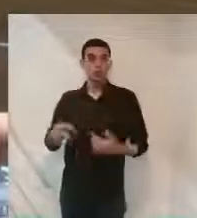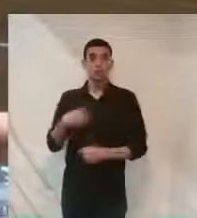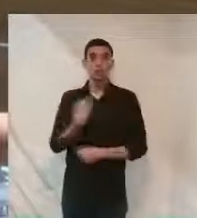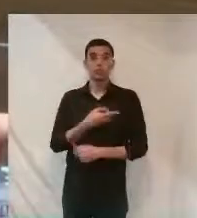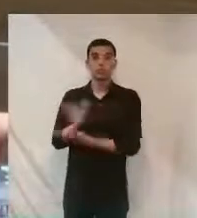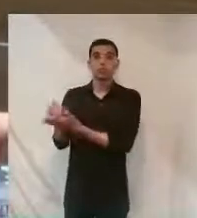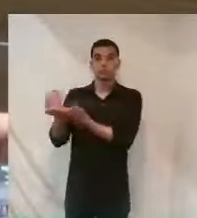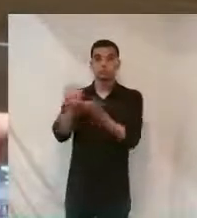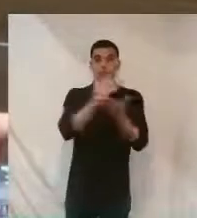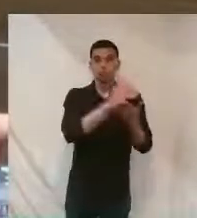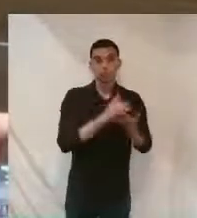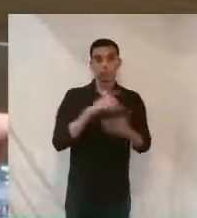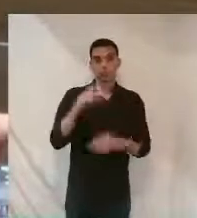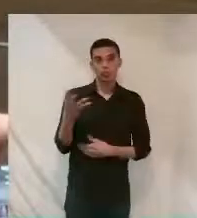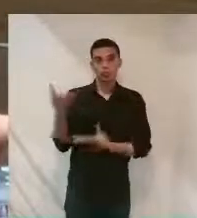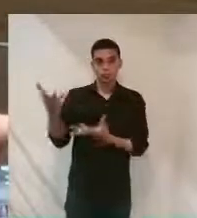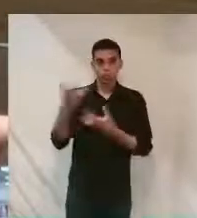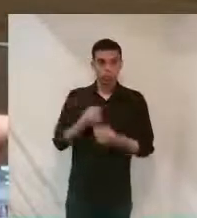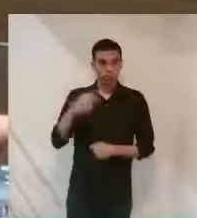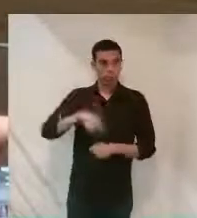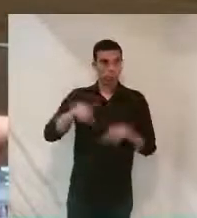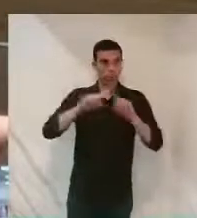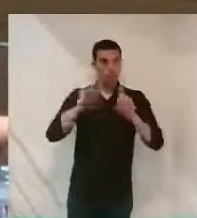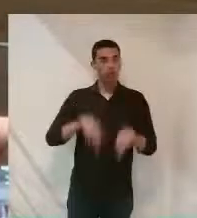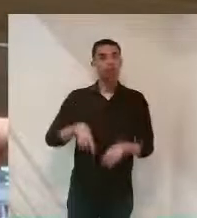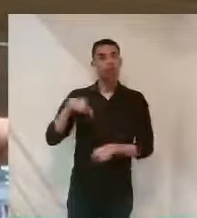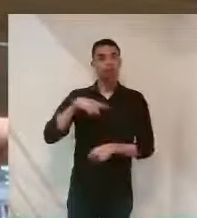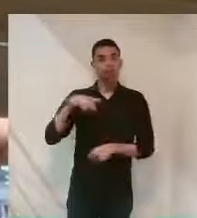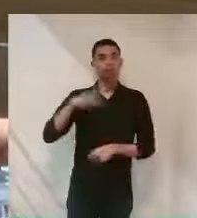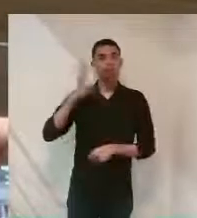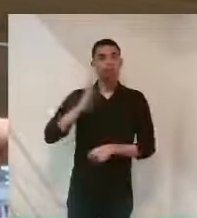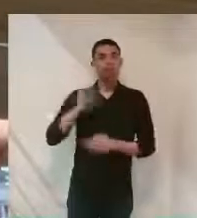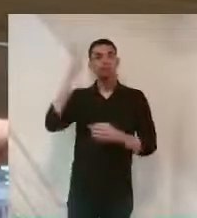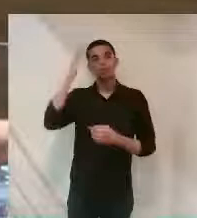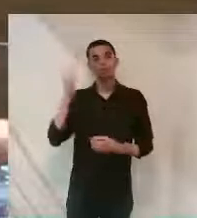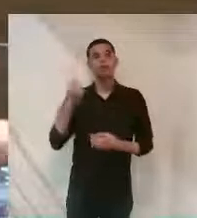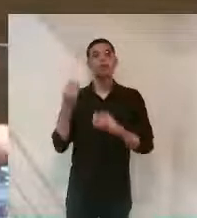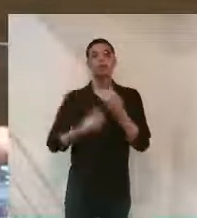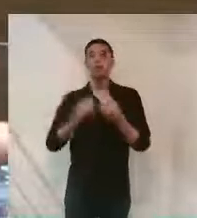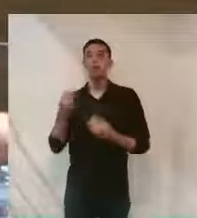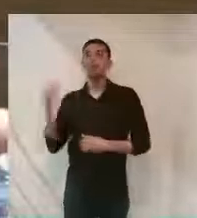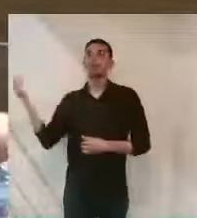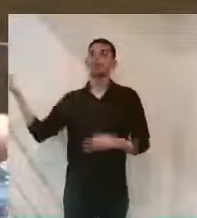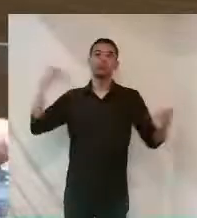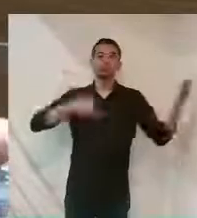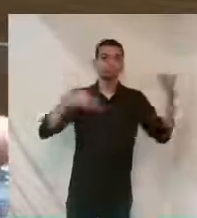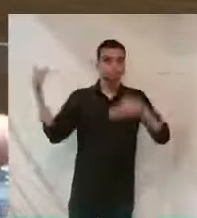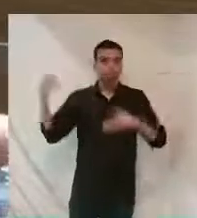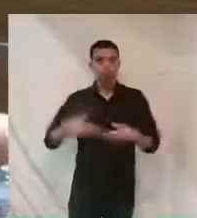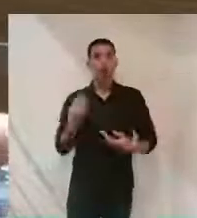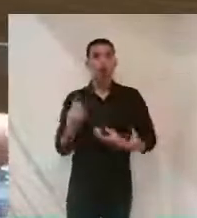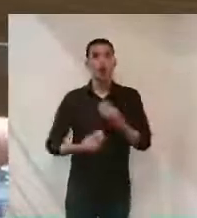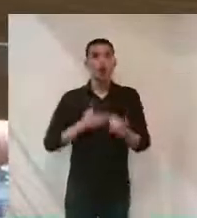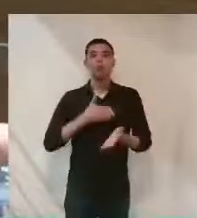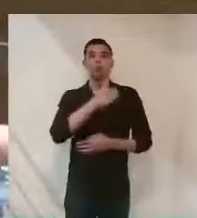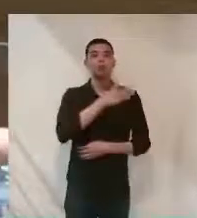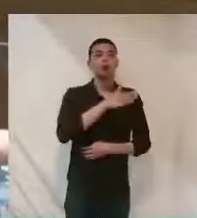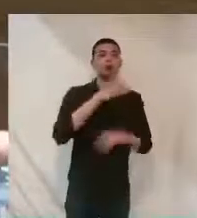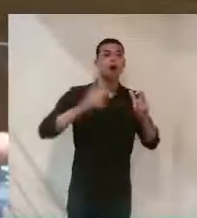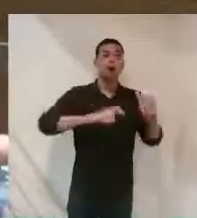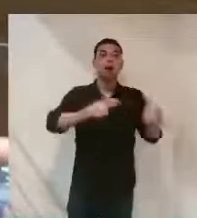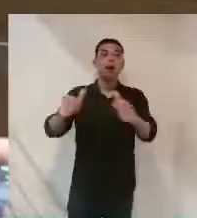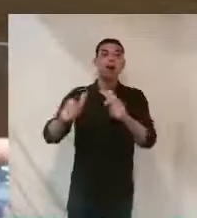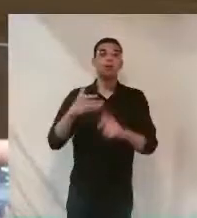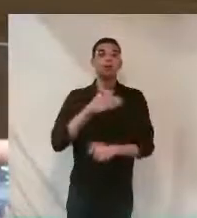tem rastreabilidade desde o início, desde 2012, indo para uma das três siderúrgicas parceiras, que são Gerdau, ArcelorMittal